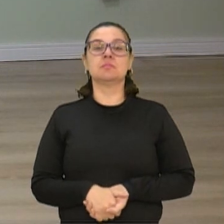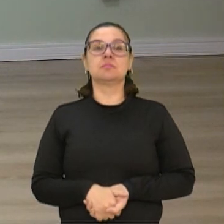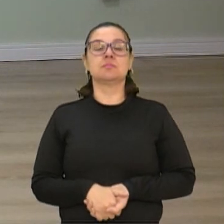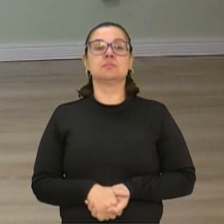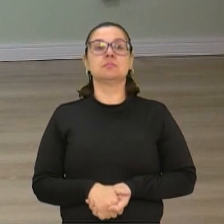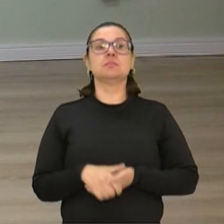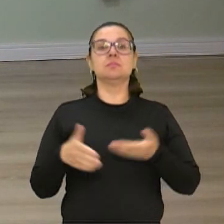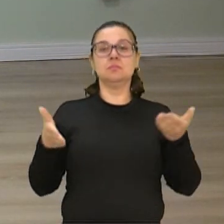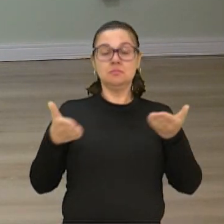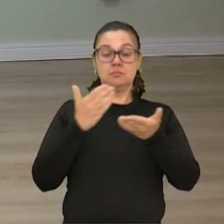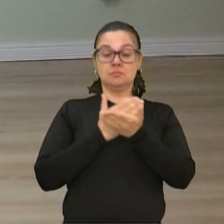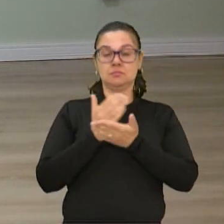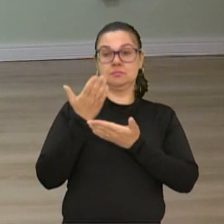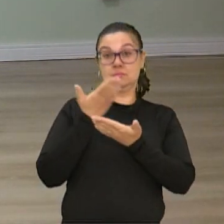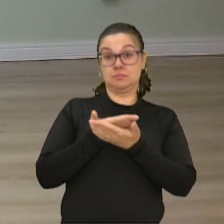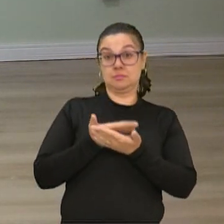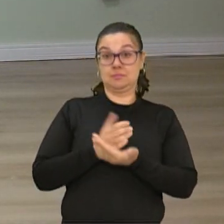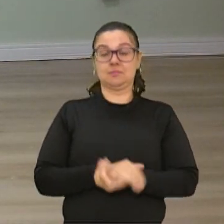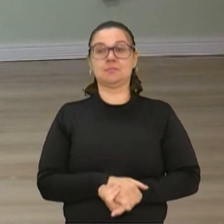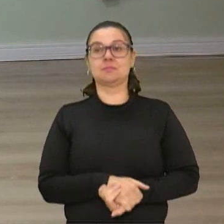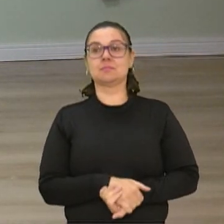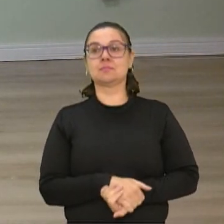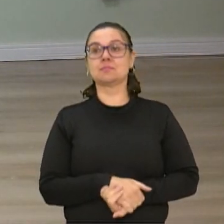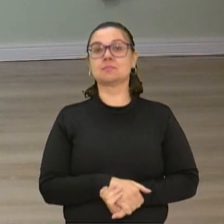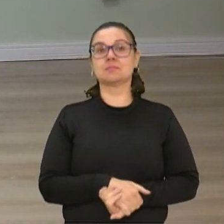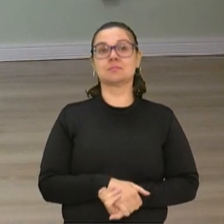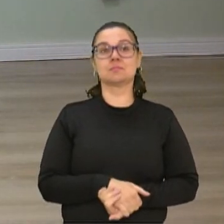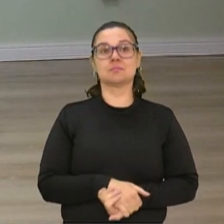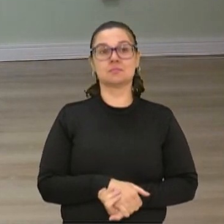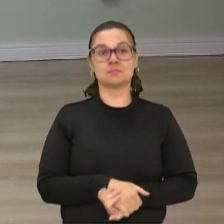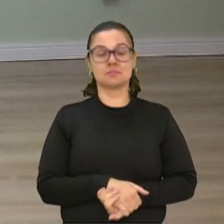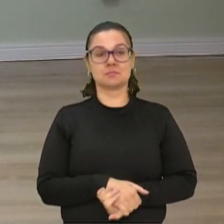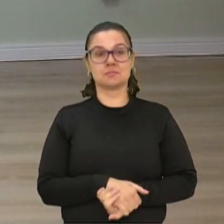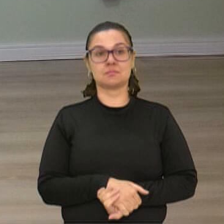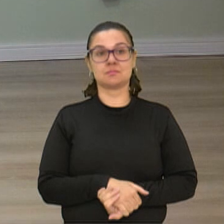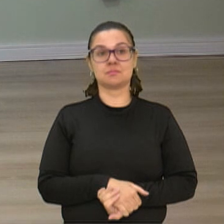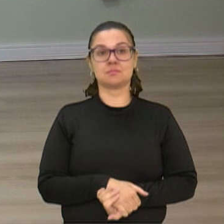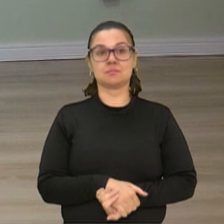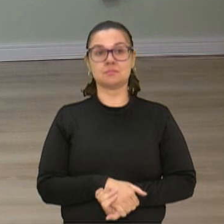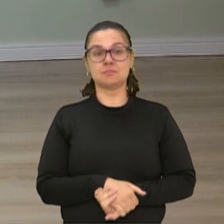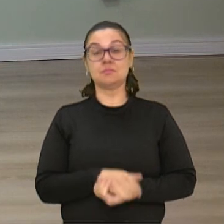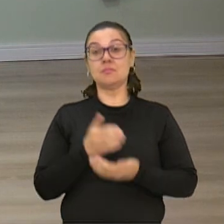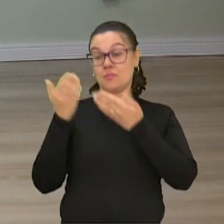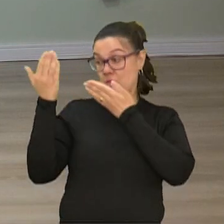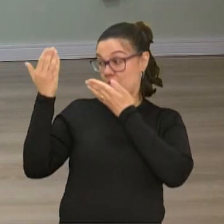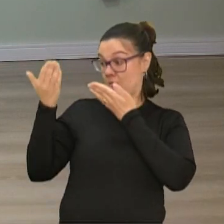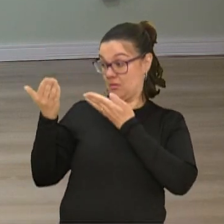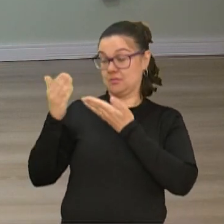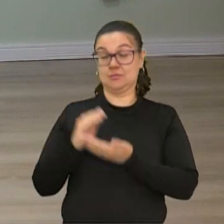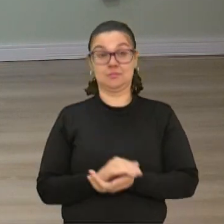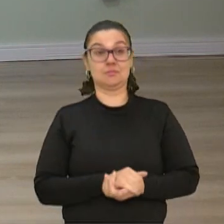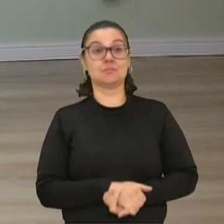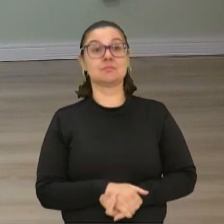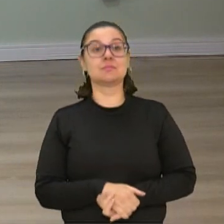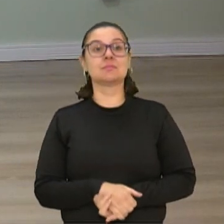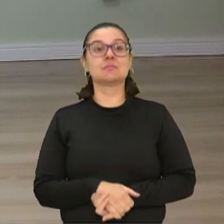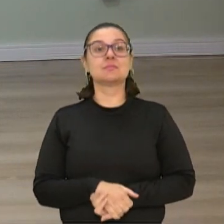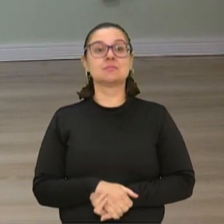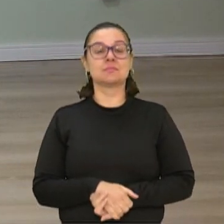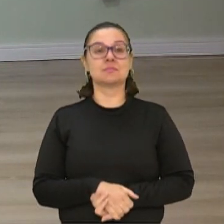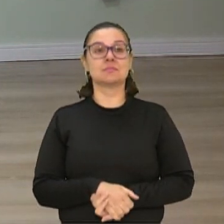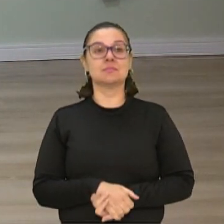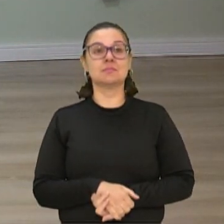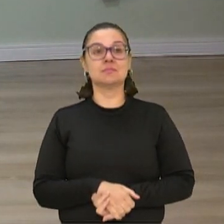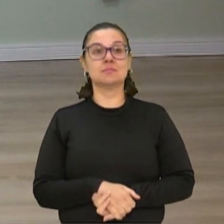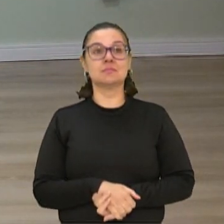vamos iniciar a nossa aula. Eu vou colocar o bastão aqui no chão, porque nós